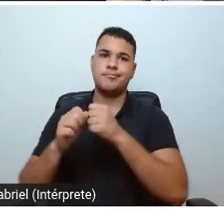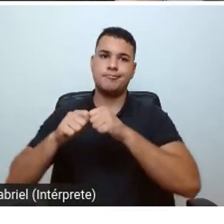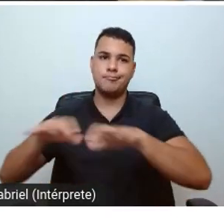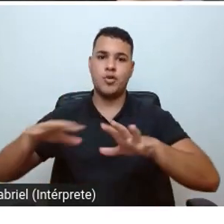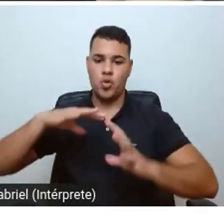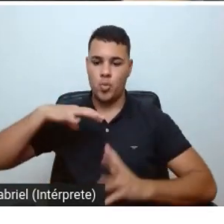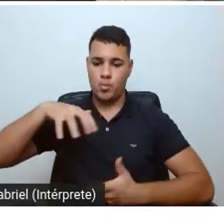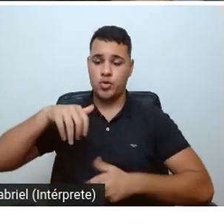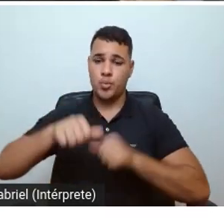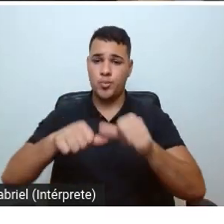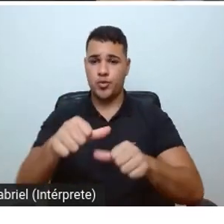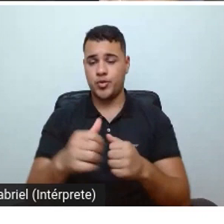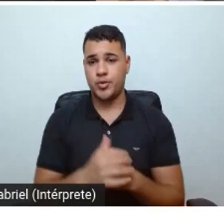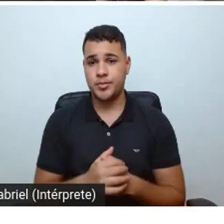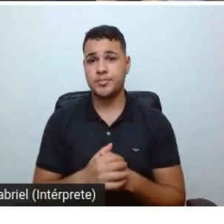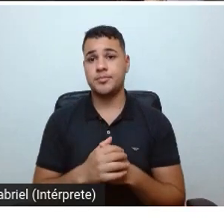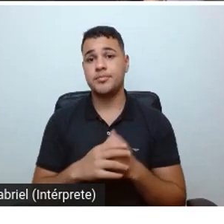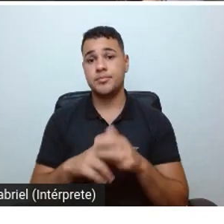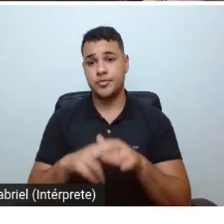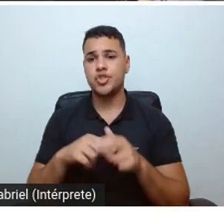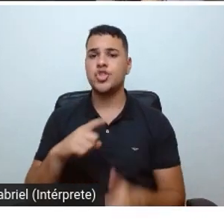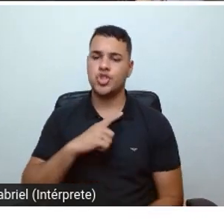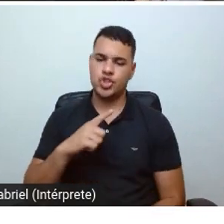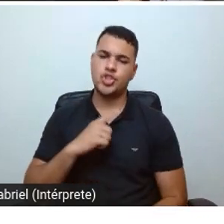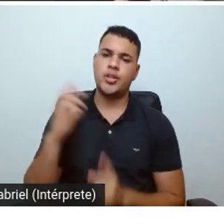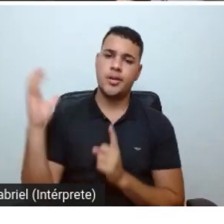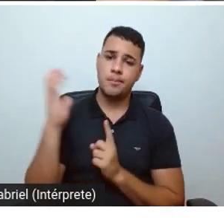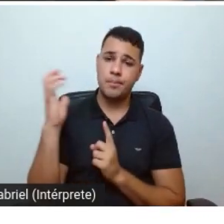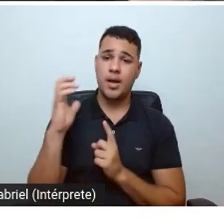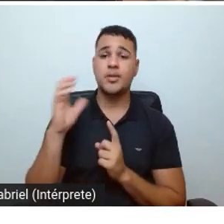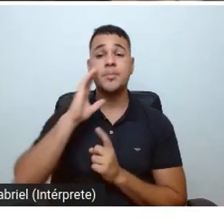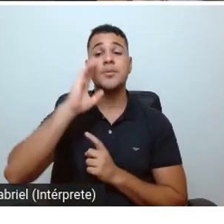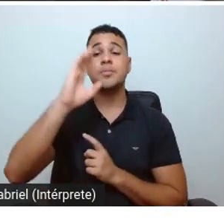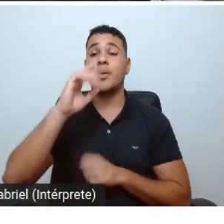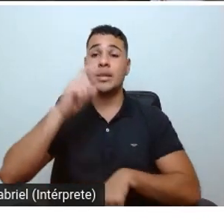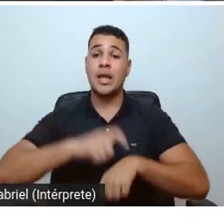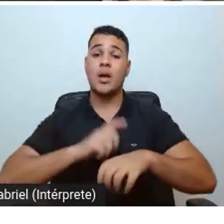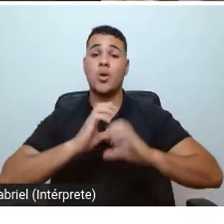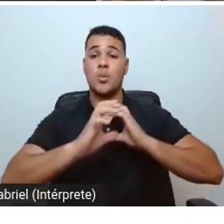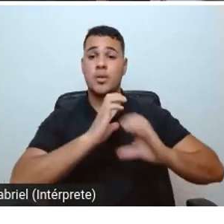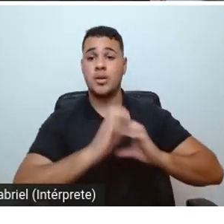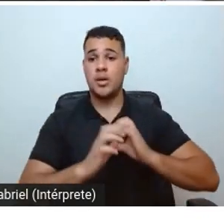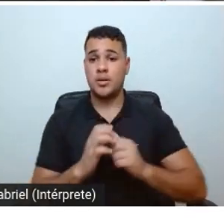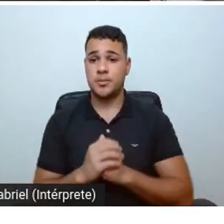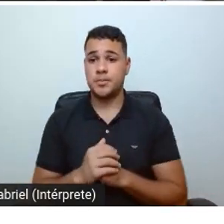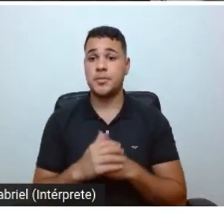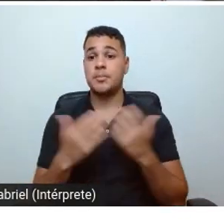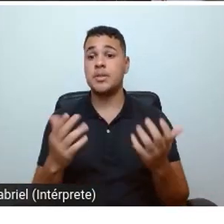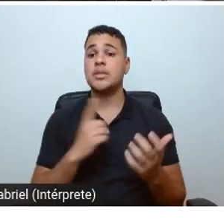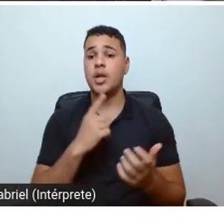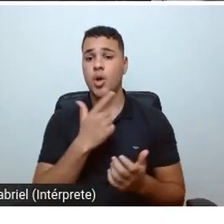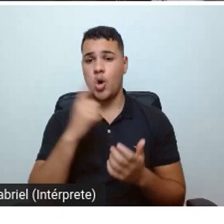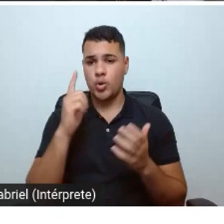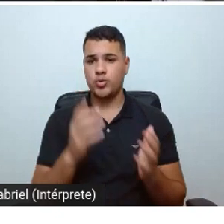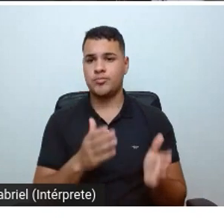como não ter um impacto ali na forma como as pessoas se comunicavam, mas outras, né? Como exemplo aqui, cito